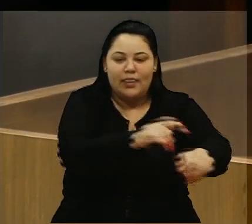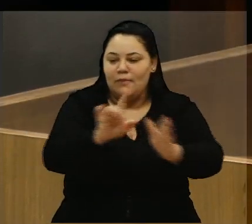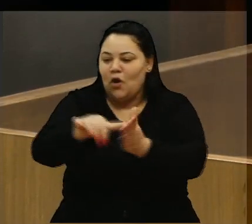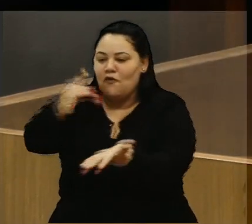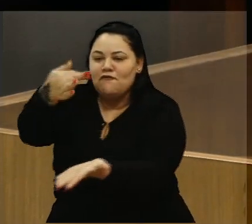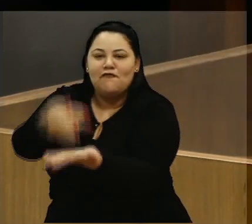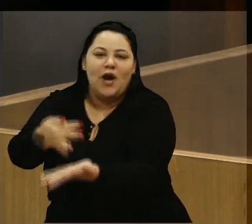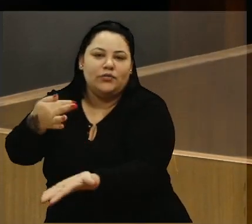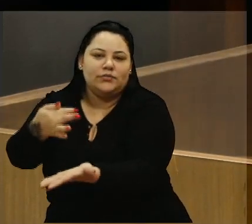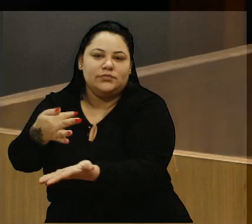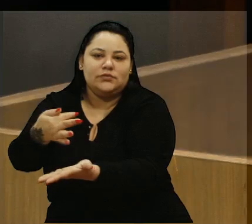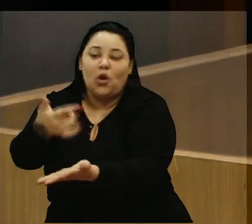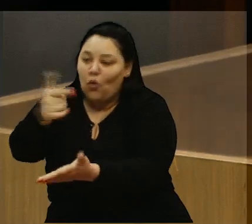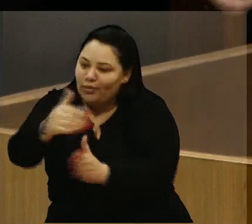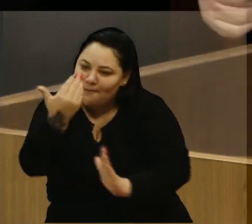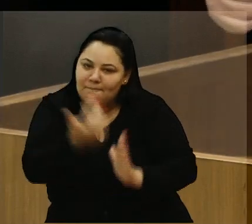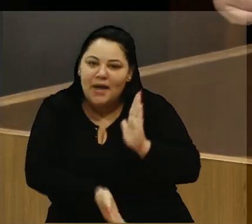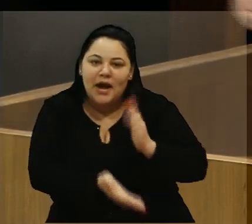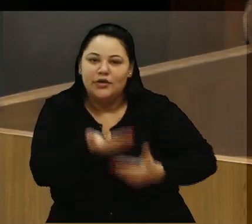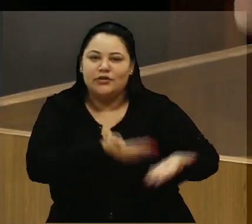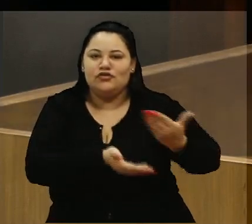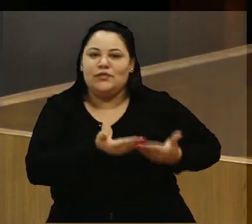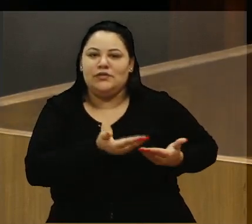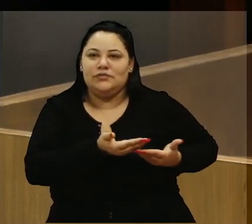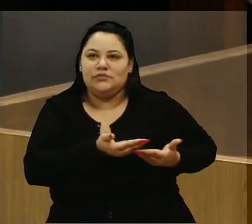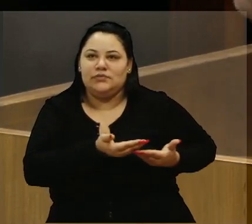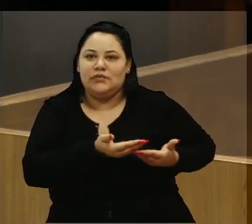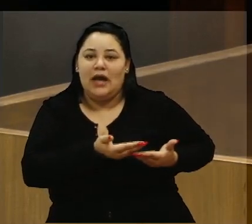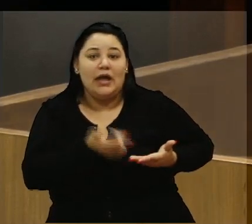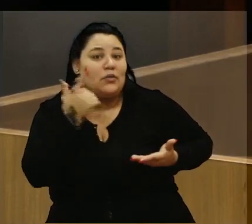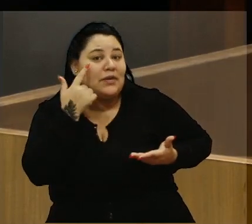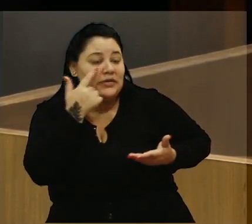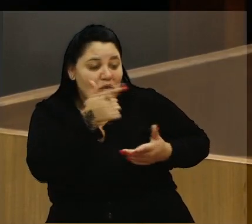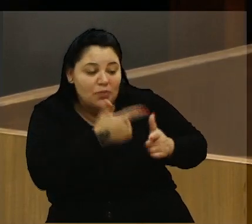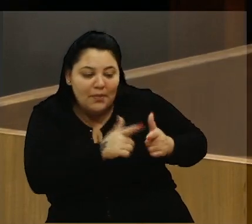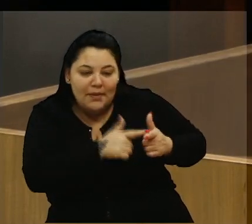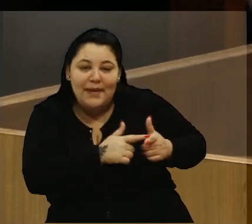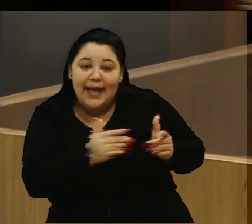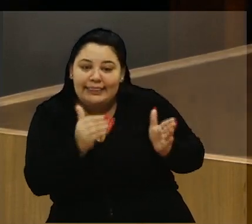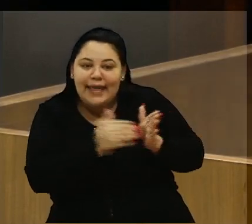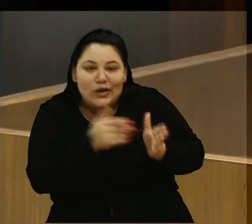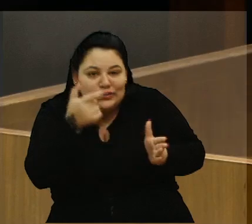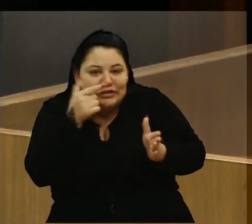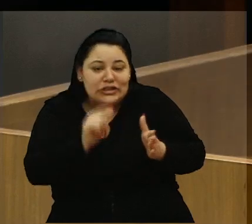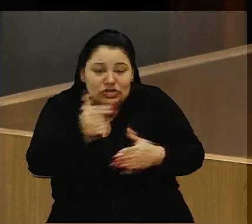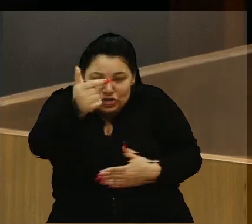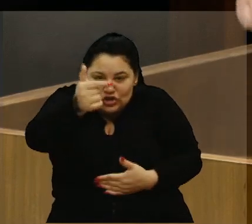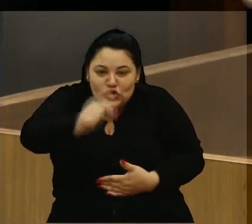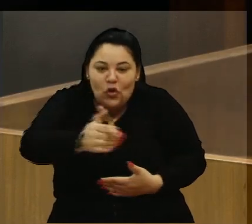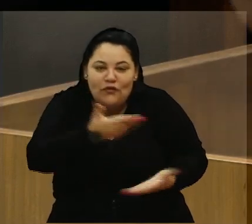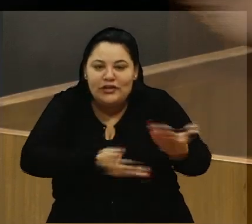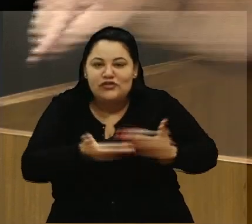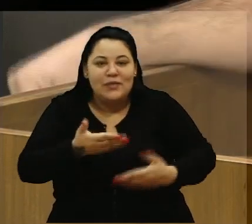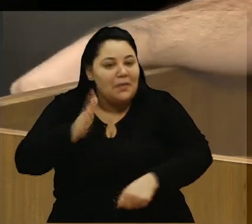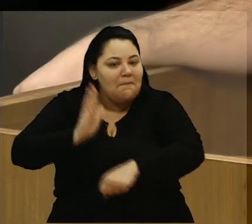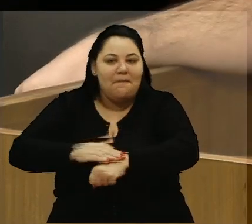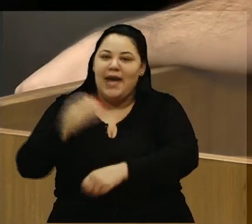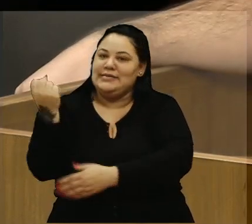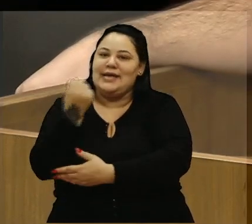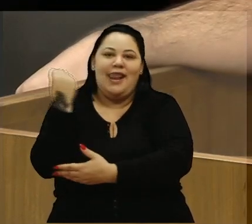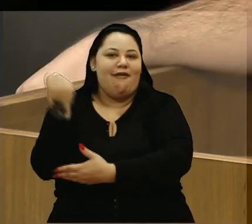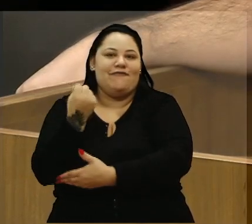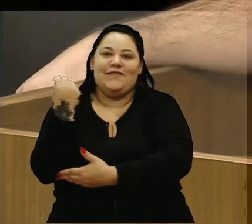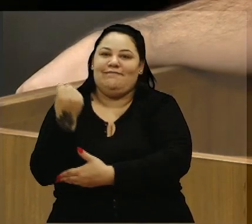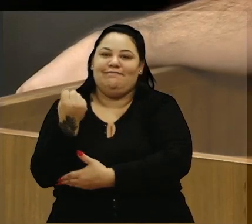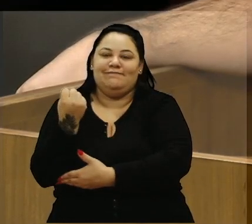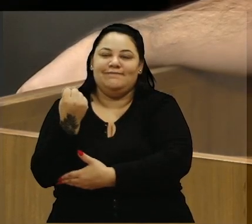de ser atendido. E que talvez aquele problema dessa pessoa, até conseguir a consulta, já está mais grave do que quando ele foi a primeira vez.